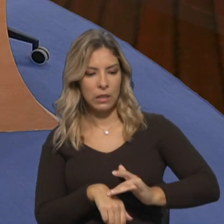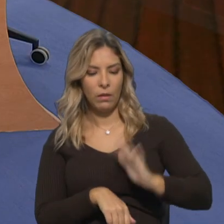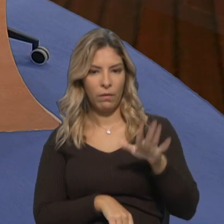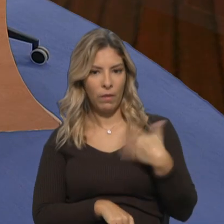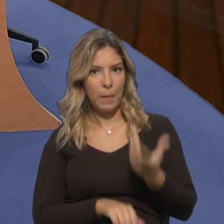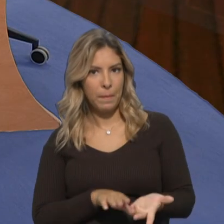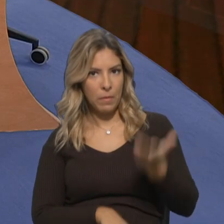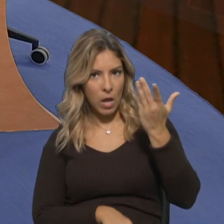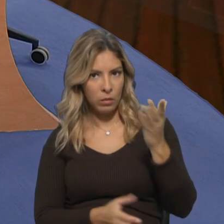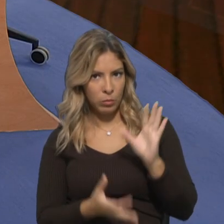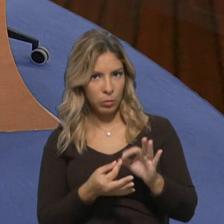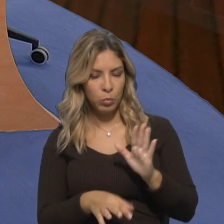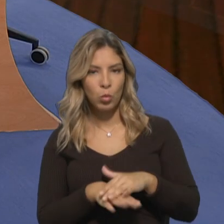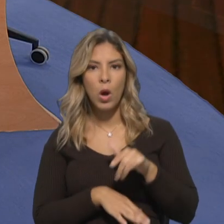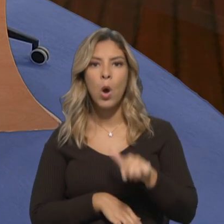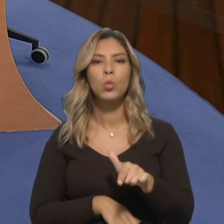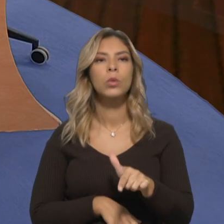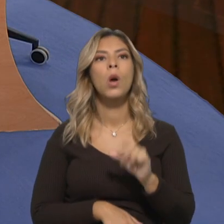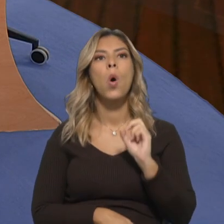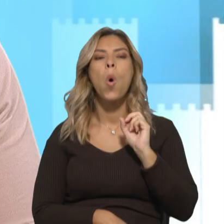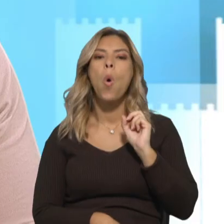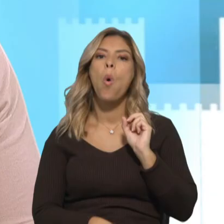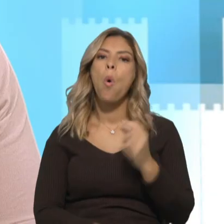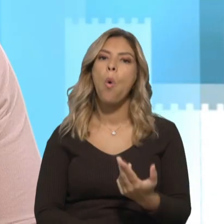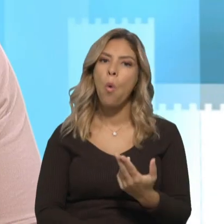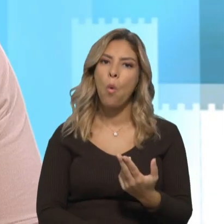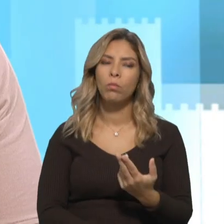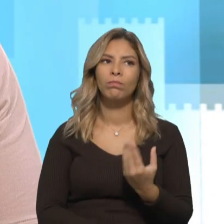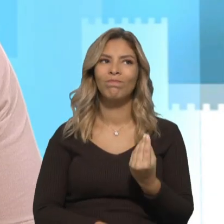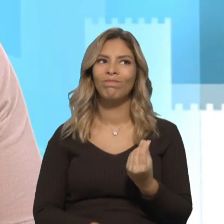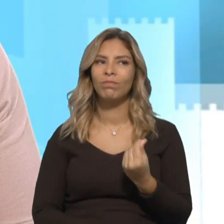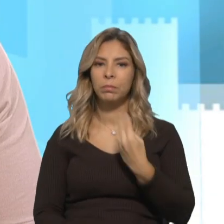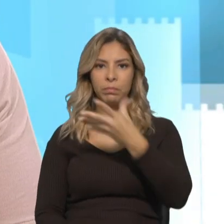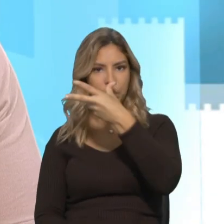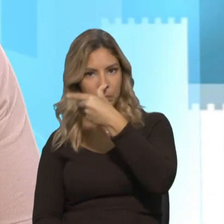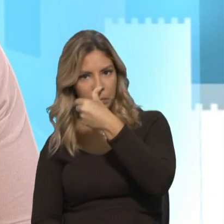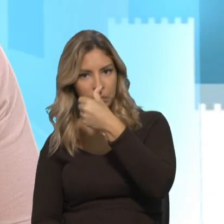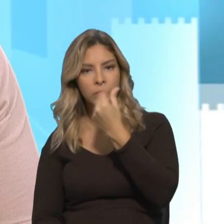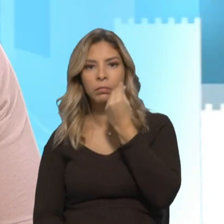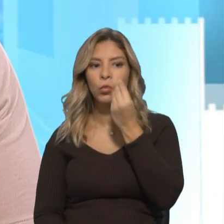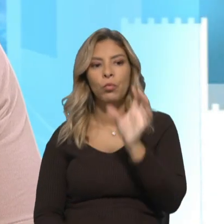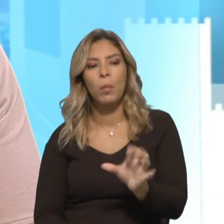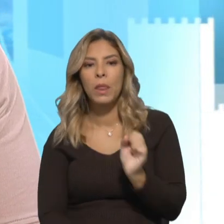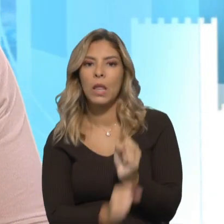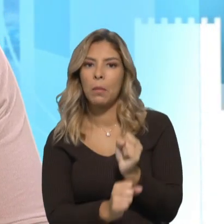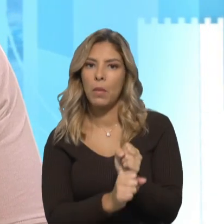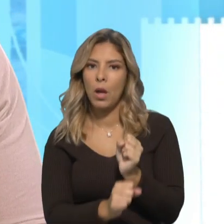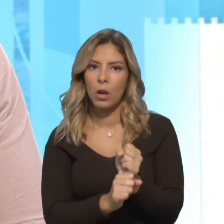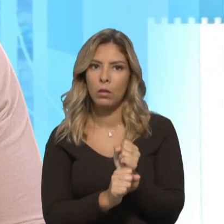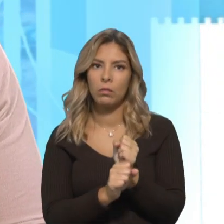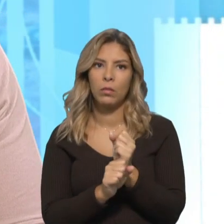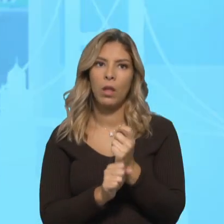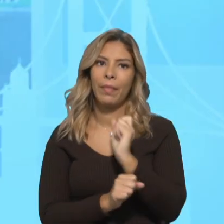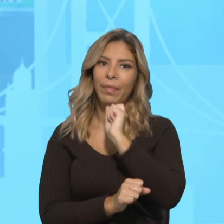lado do muro da paróquia ou de alguma forma, ou infelizmente, este trabalho ainda vai sendo assim uma